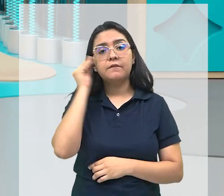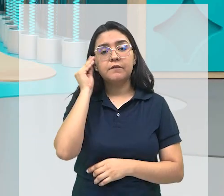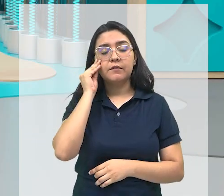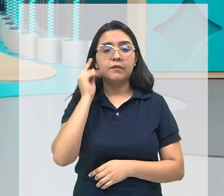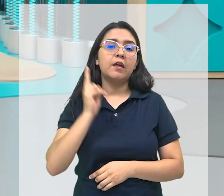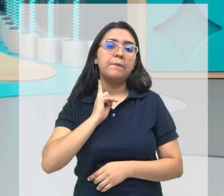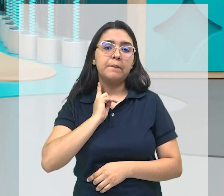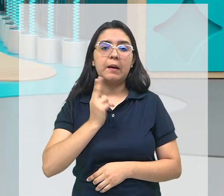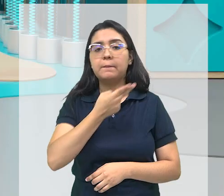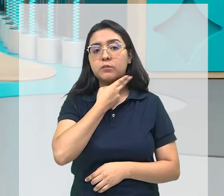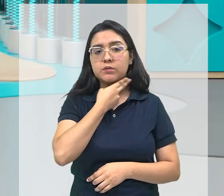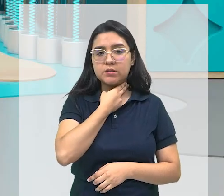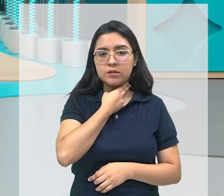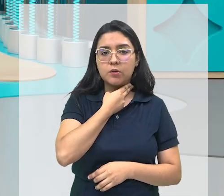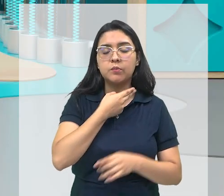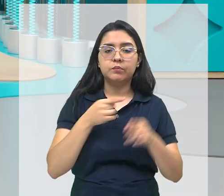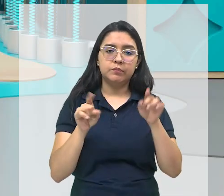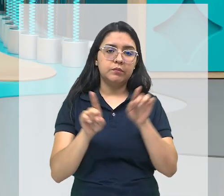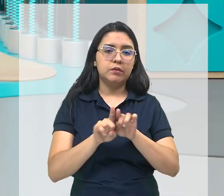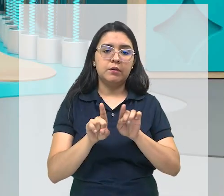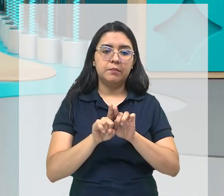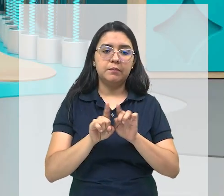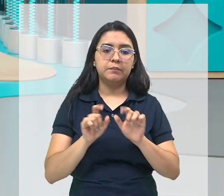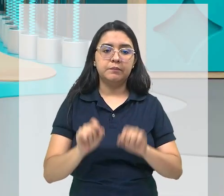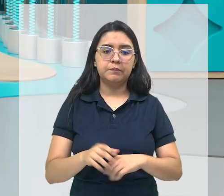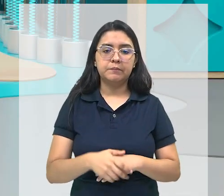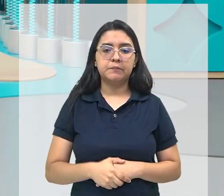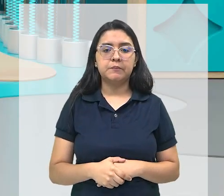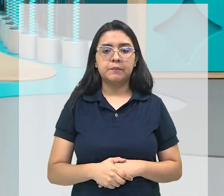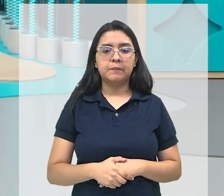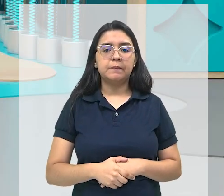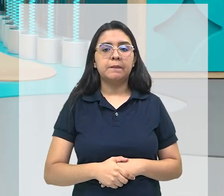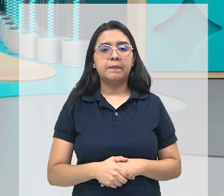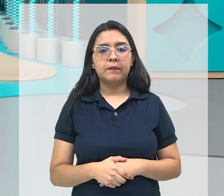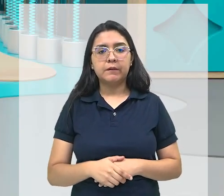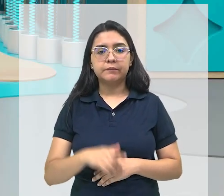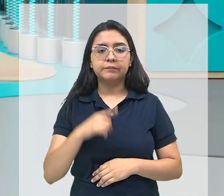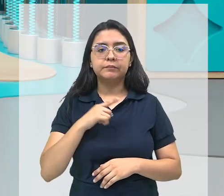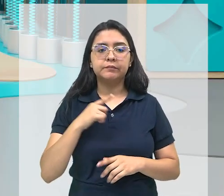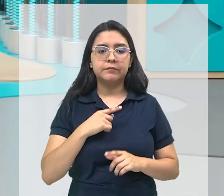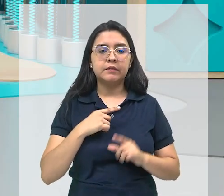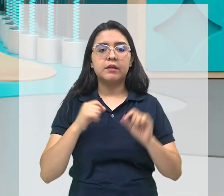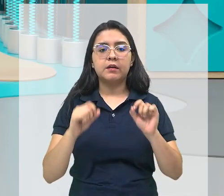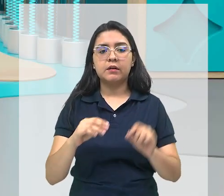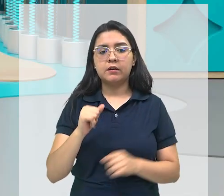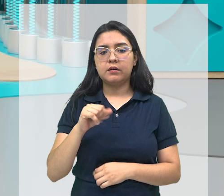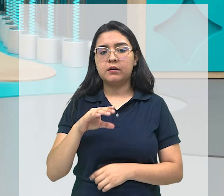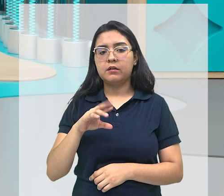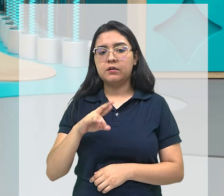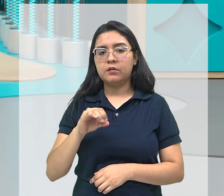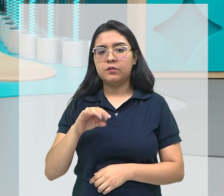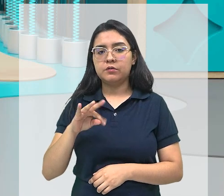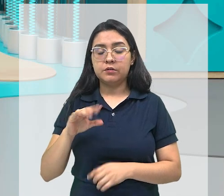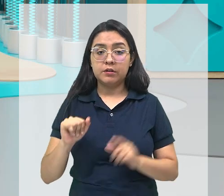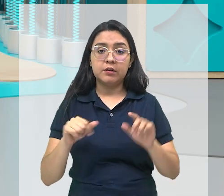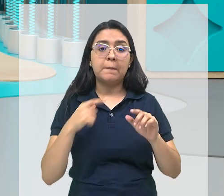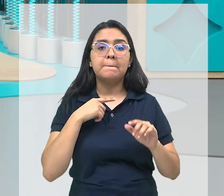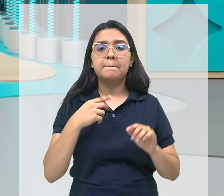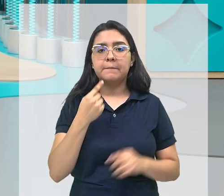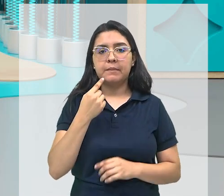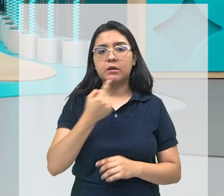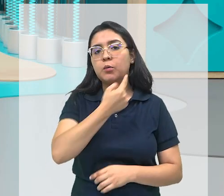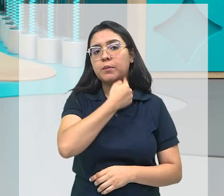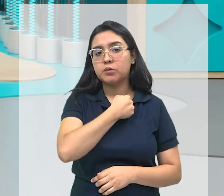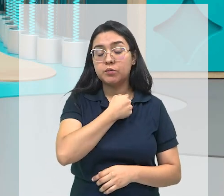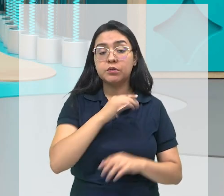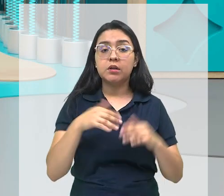a pulsação, né, na carótida, na artéria carótida, essa que fica próxima aqui ao pescoço. Esse